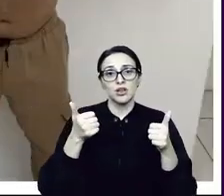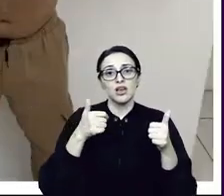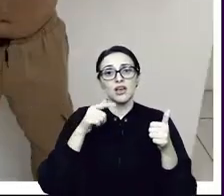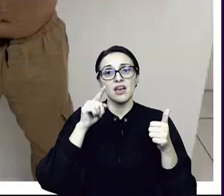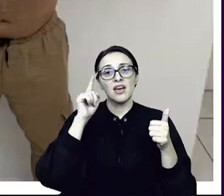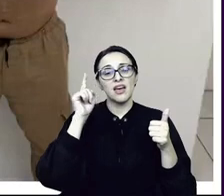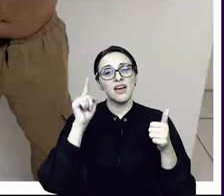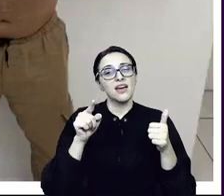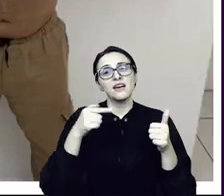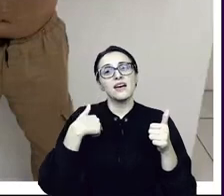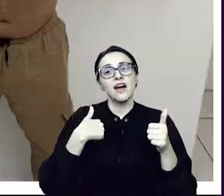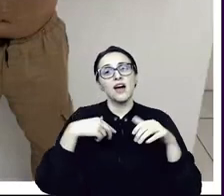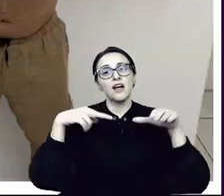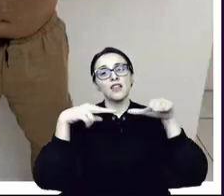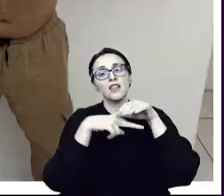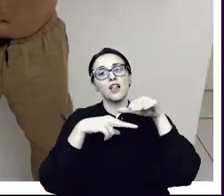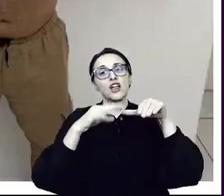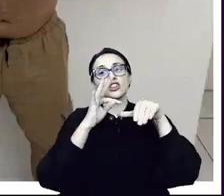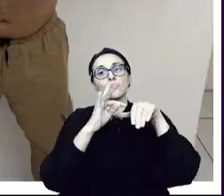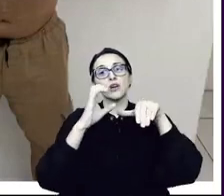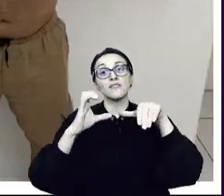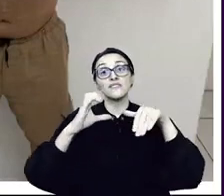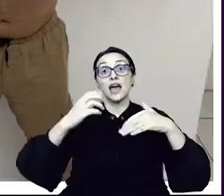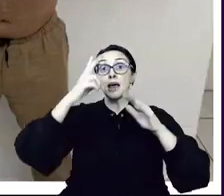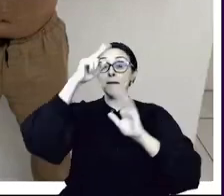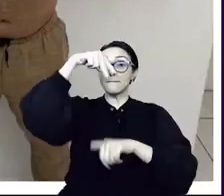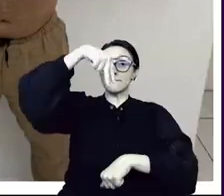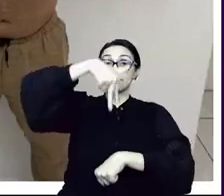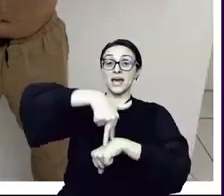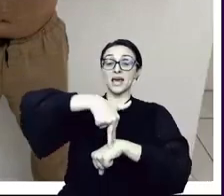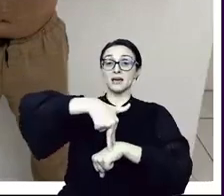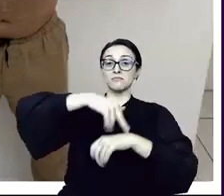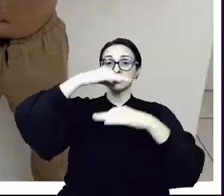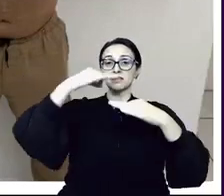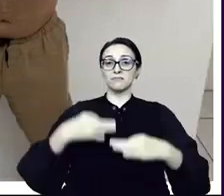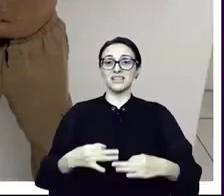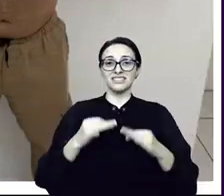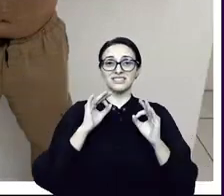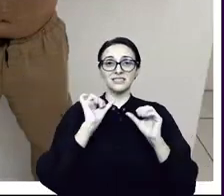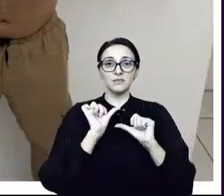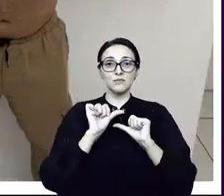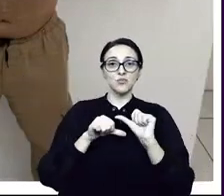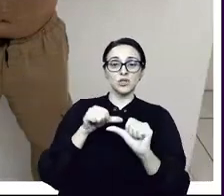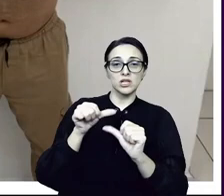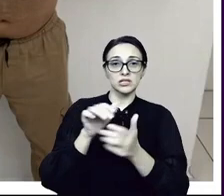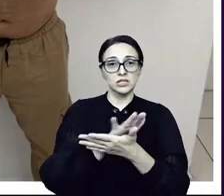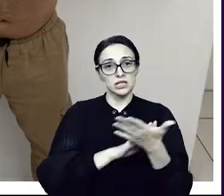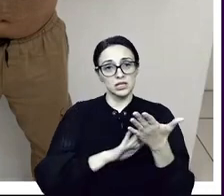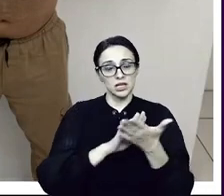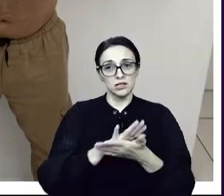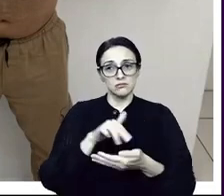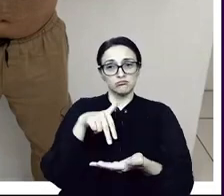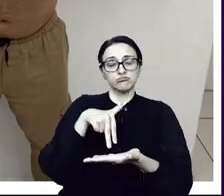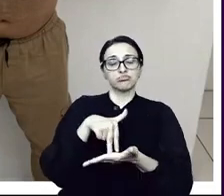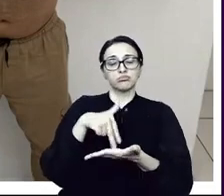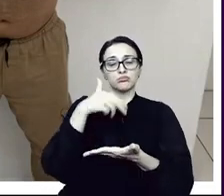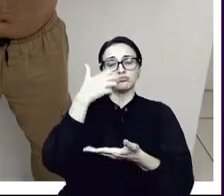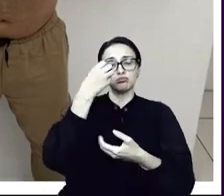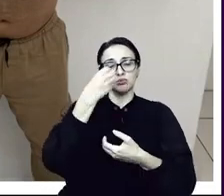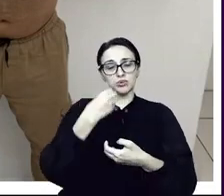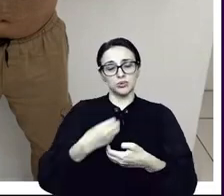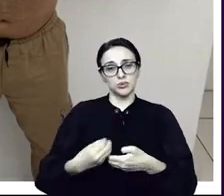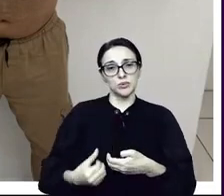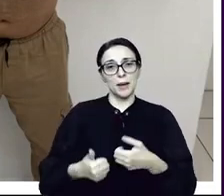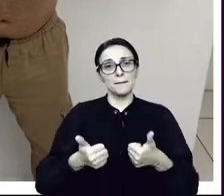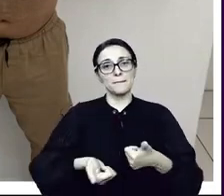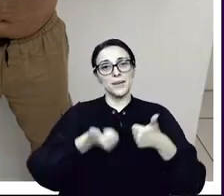em pé, para a gente poder ter a posição exata, para que não tenha mudança. O que a gente tem de